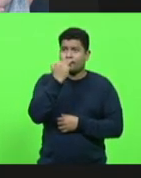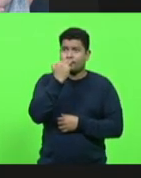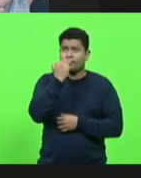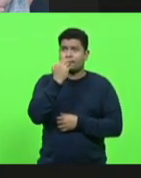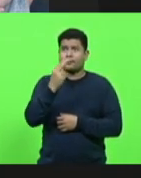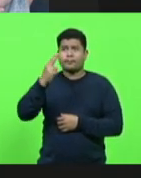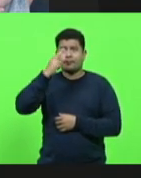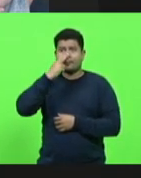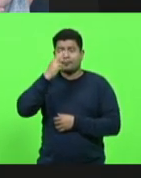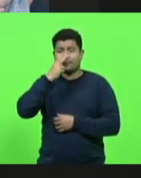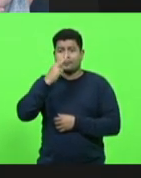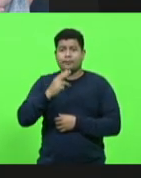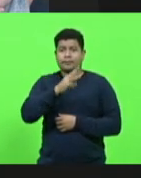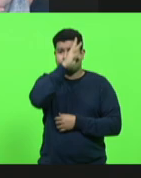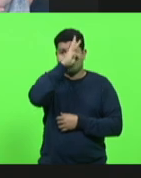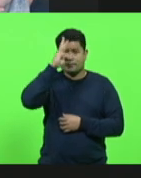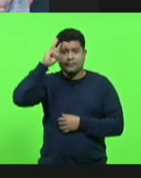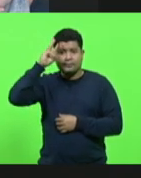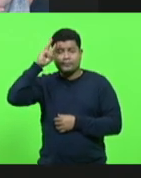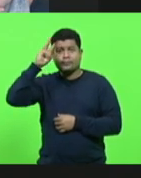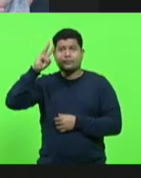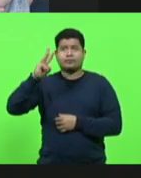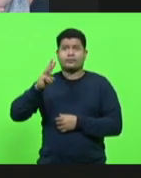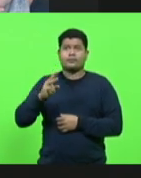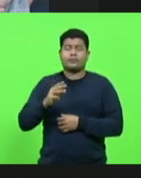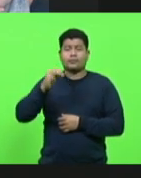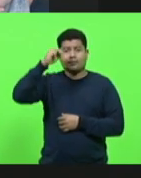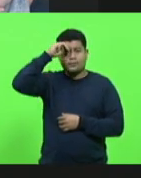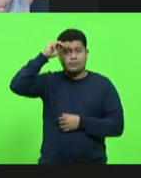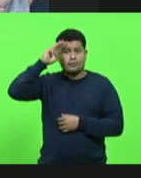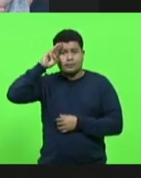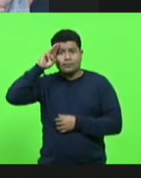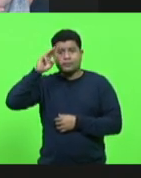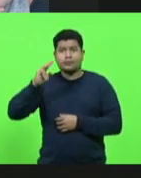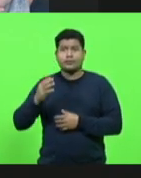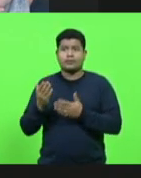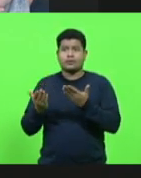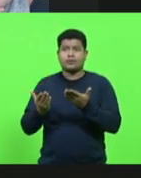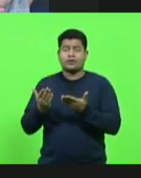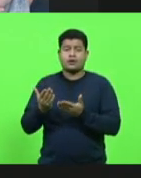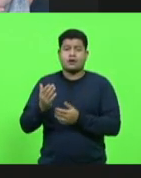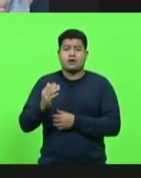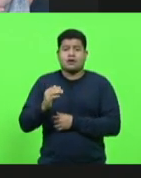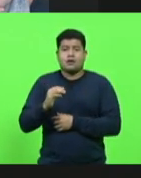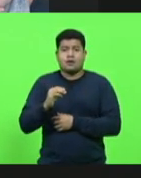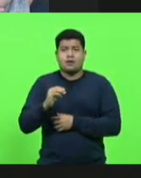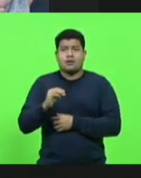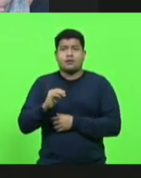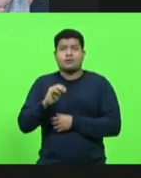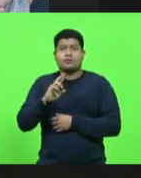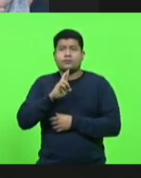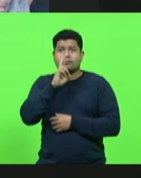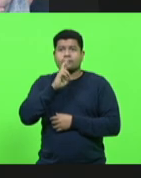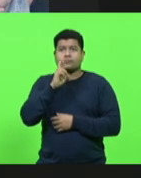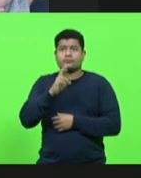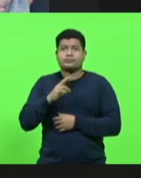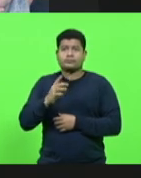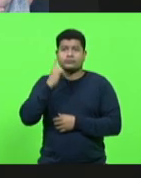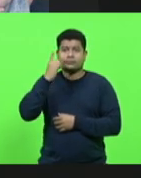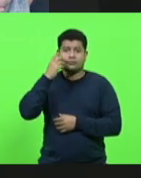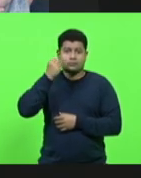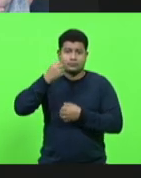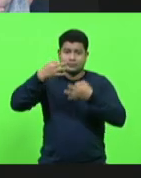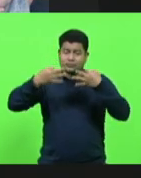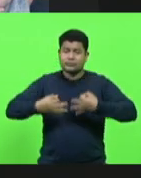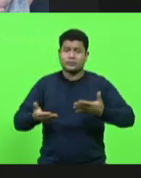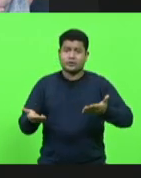Nazareno, Volney, Sérgio Mota, Minotto, que é o autor da moção. Nós temos quórum, presidente. Tanto que foi aberto pela a ordem, votação,